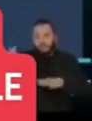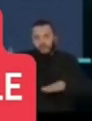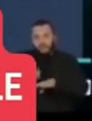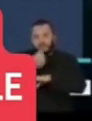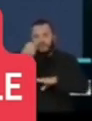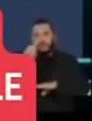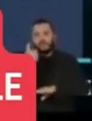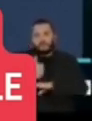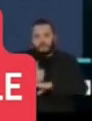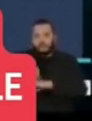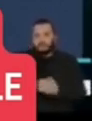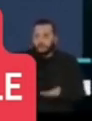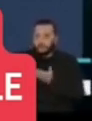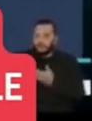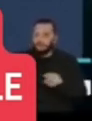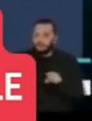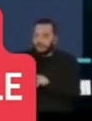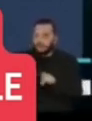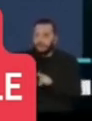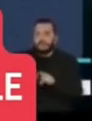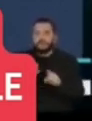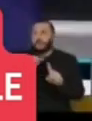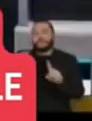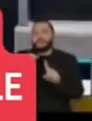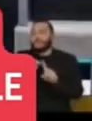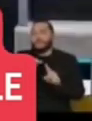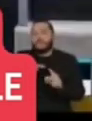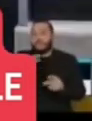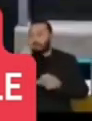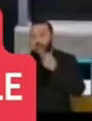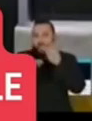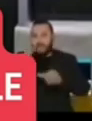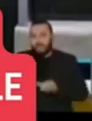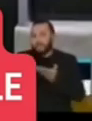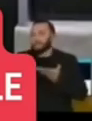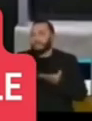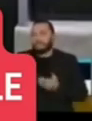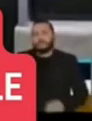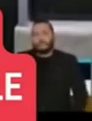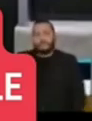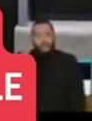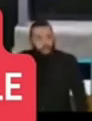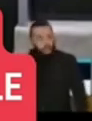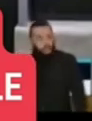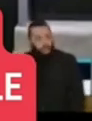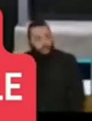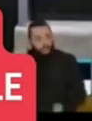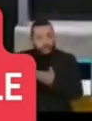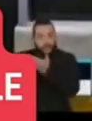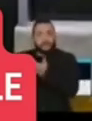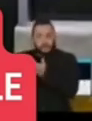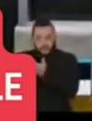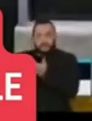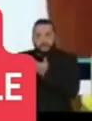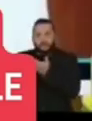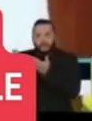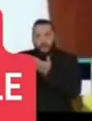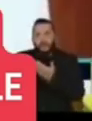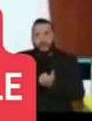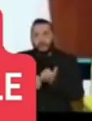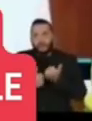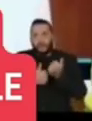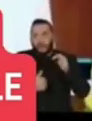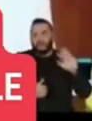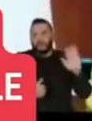e questionou qual a intenção dessa fala. Já o deputado federal e estrategista digital da campanha de Lula